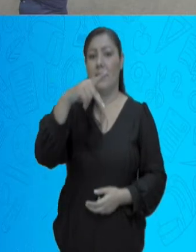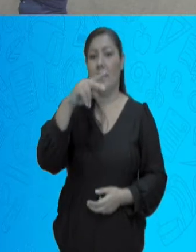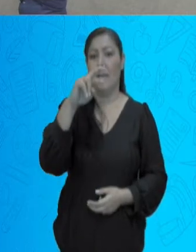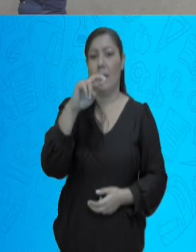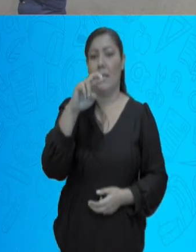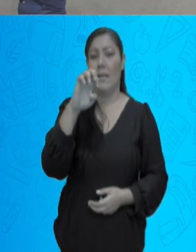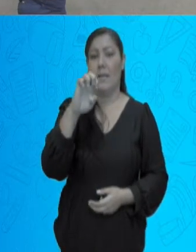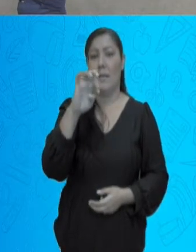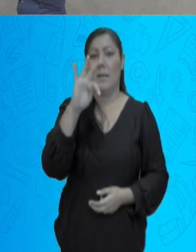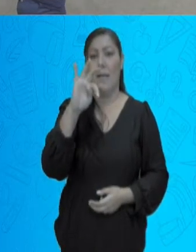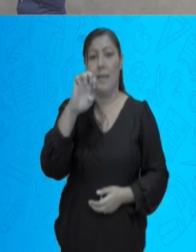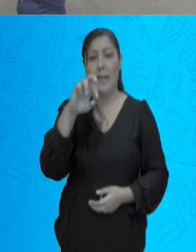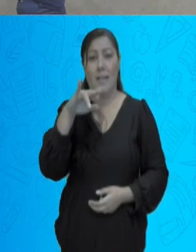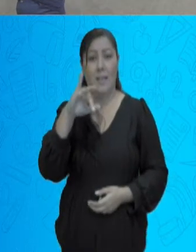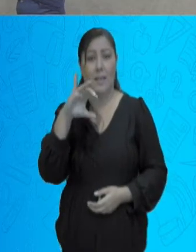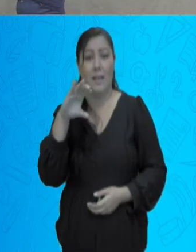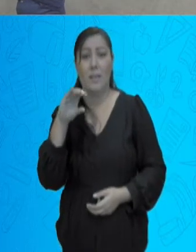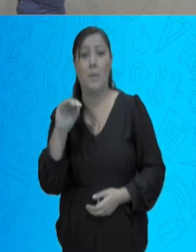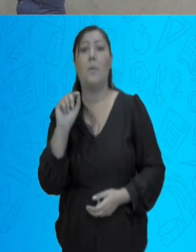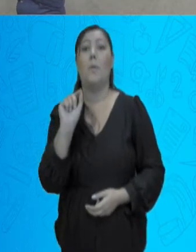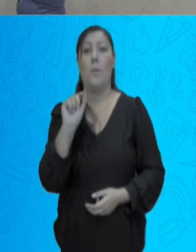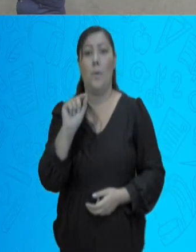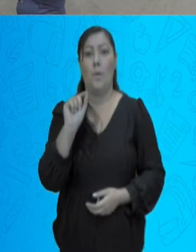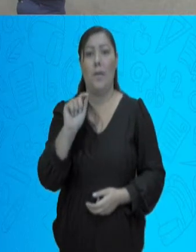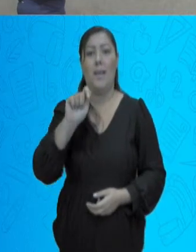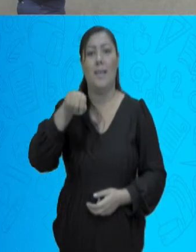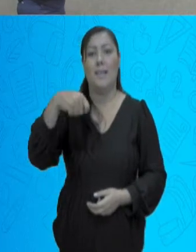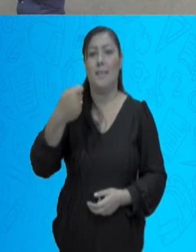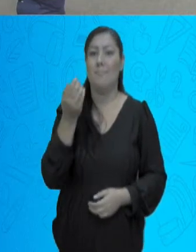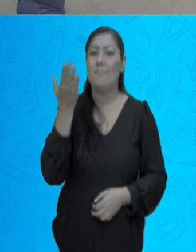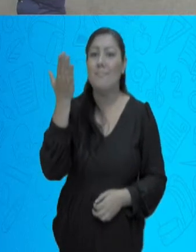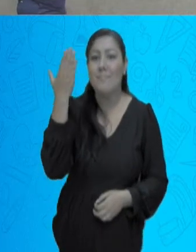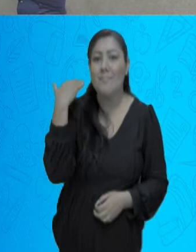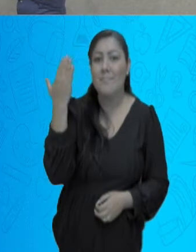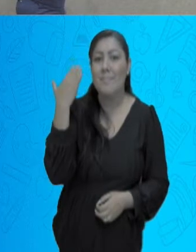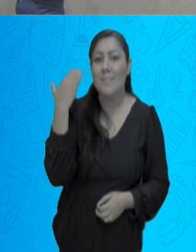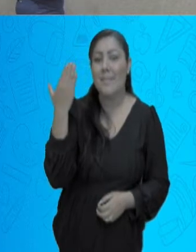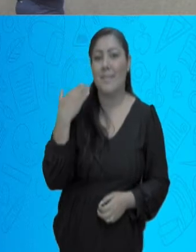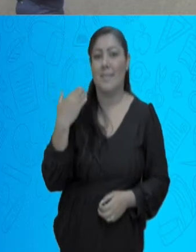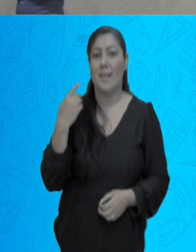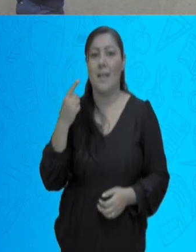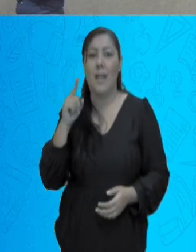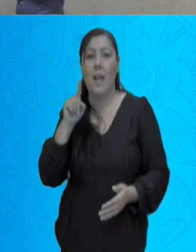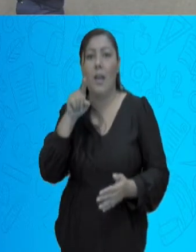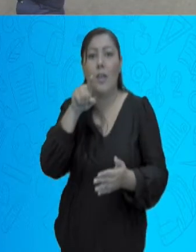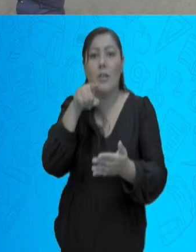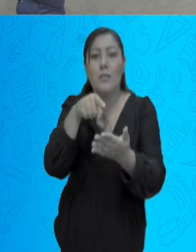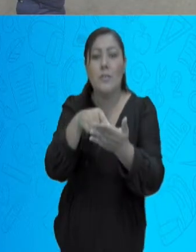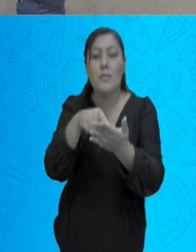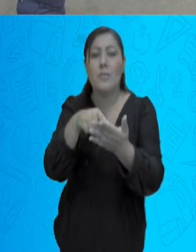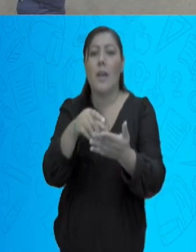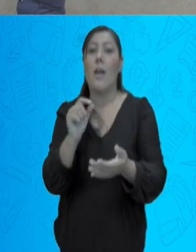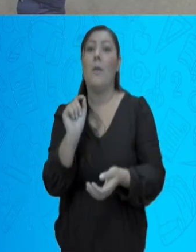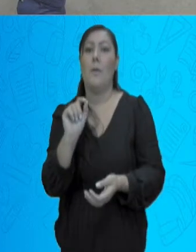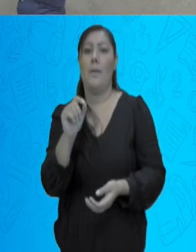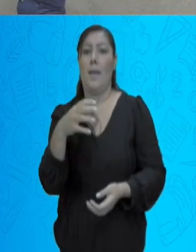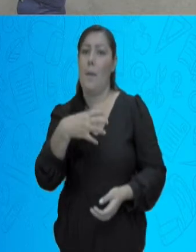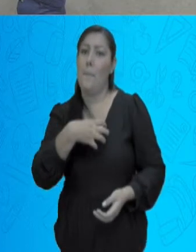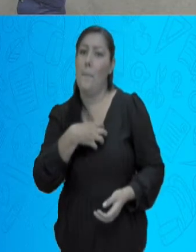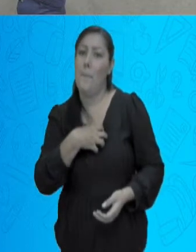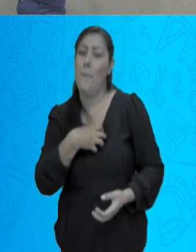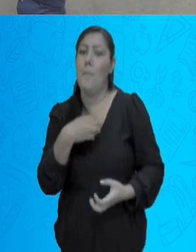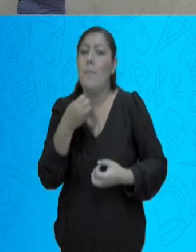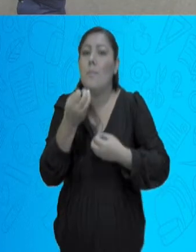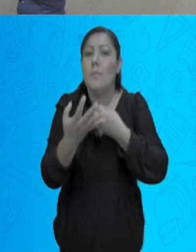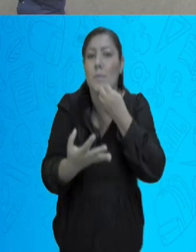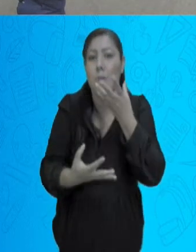passado. E indicativo? O indicativo é um modo, uma maneira que quer expressar, que no caso é uma